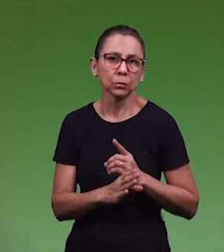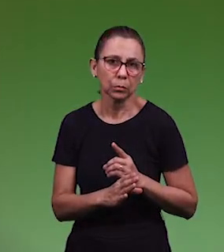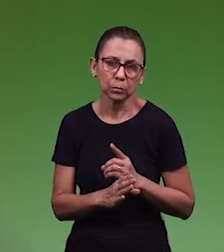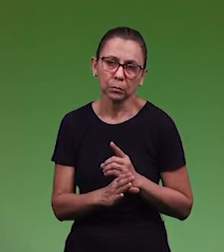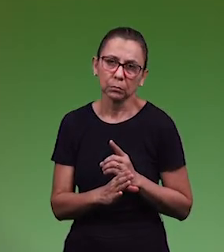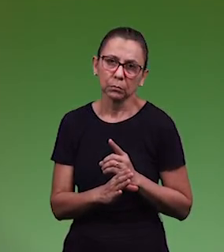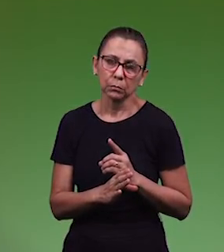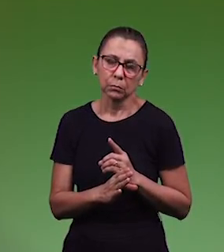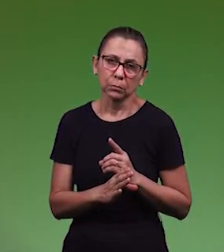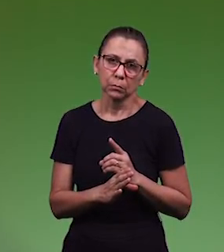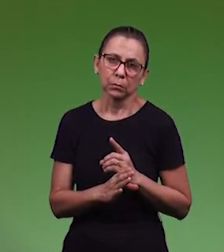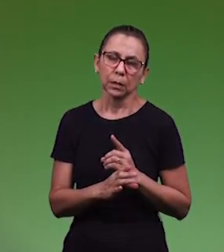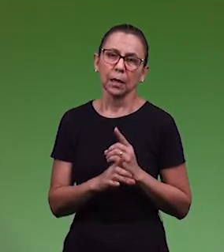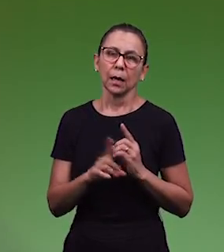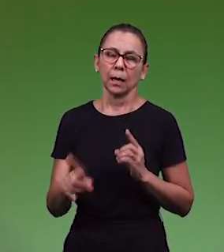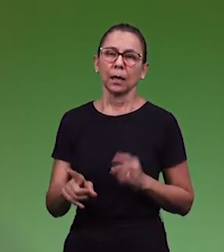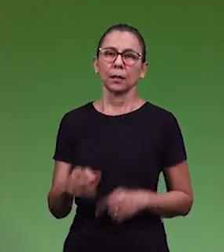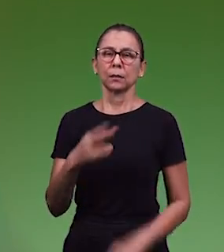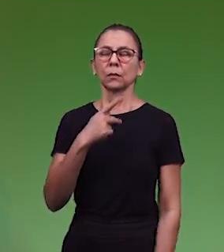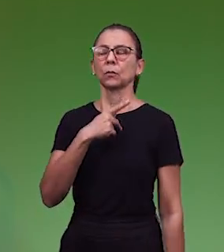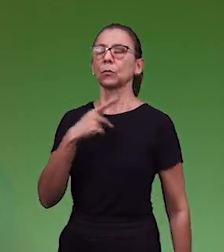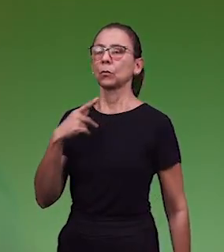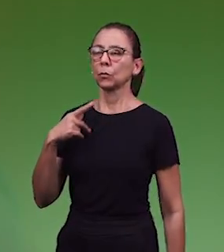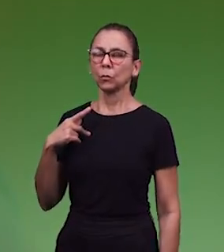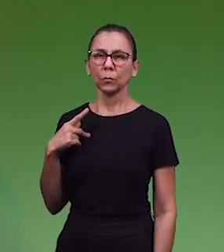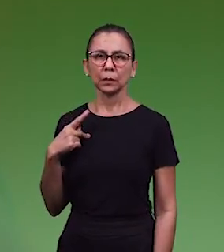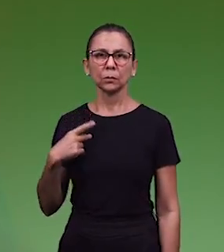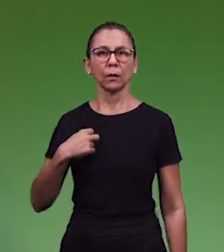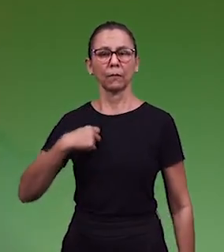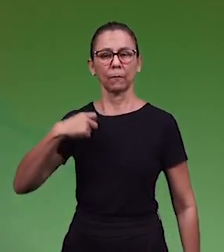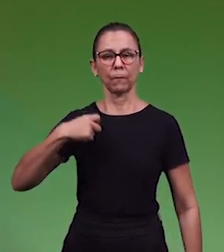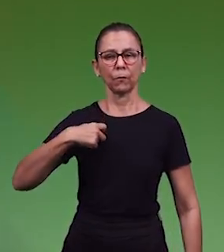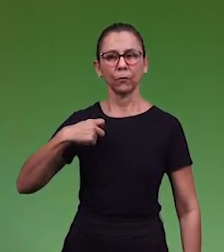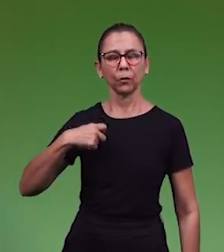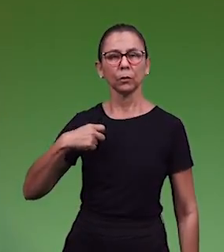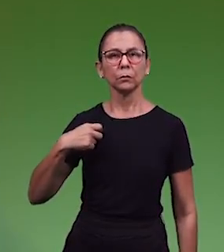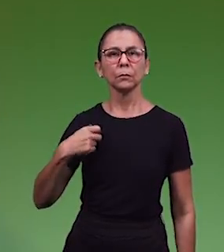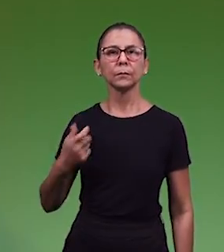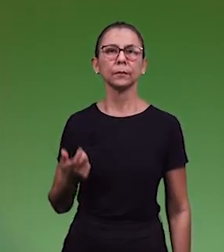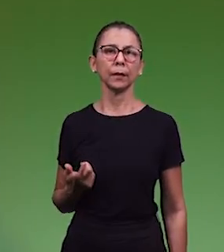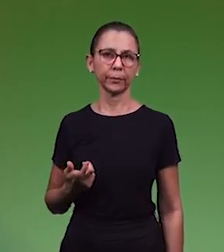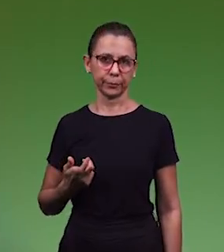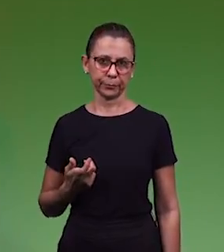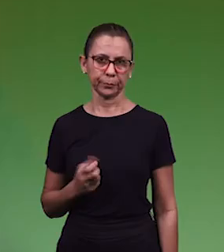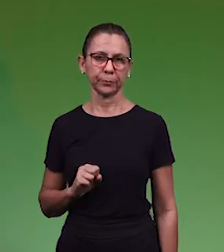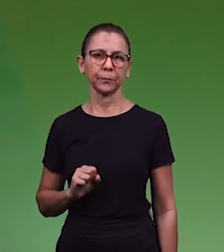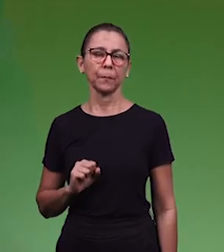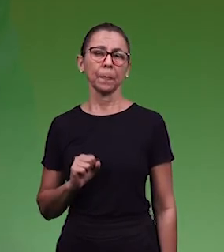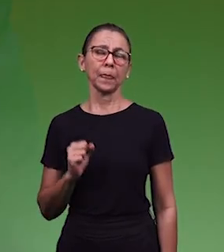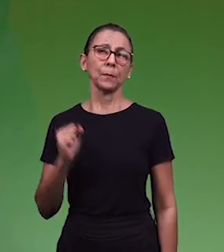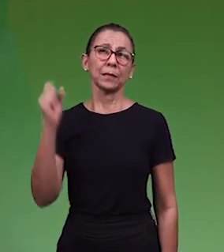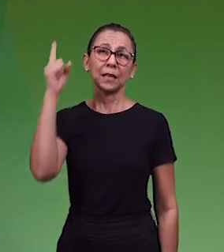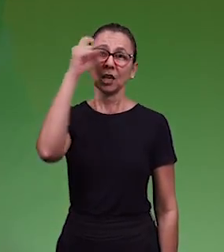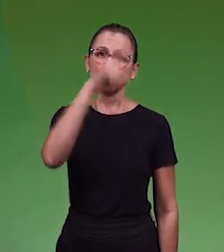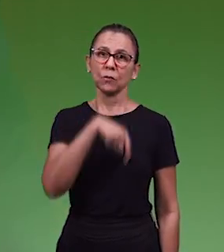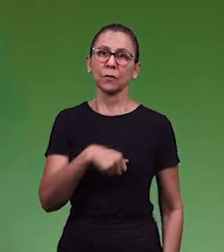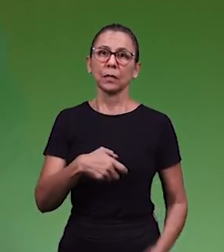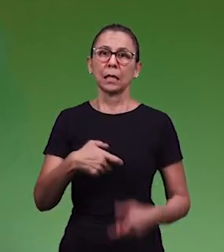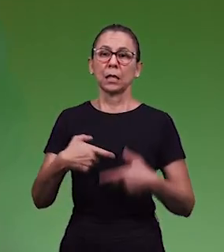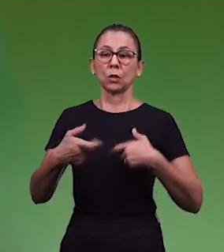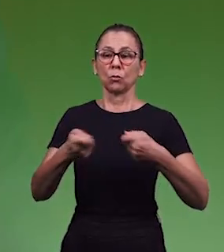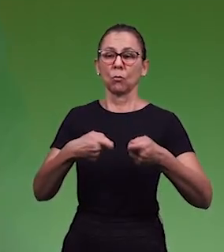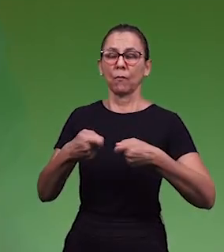servir o Senhor como os membros, ele não tem como administrar um rebanho tão grande. Então nós tomamos um exemplo aqui de